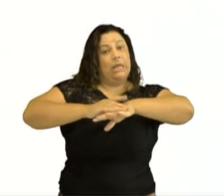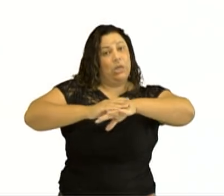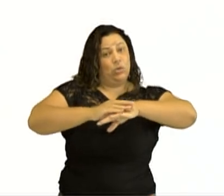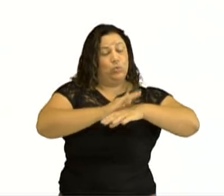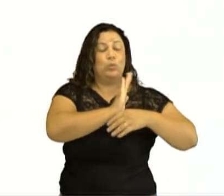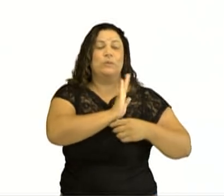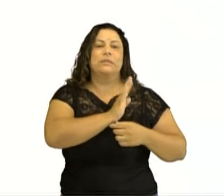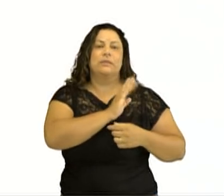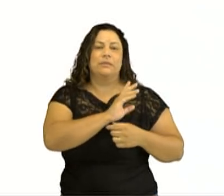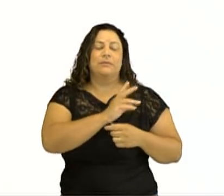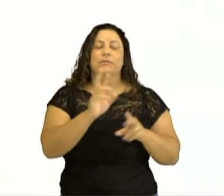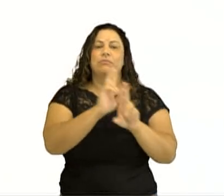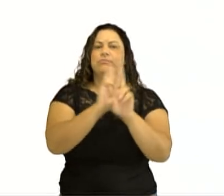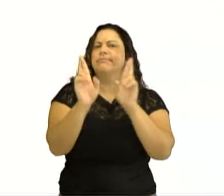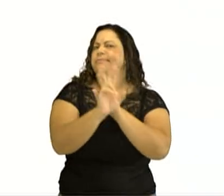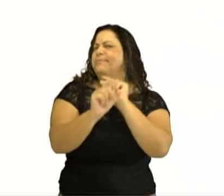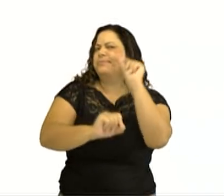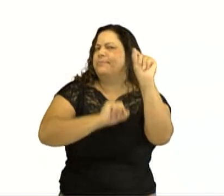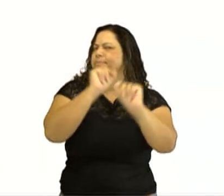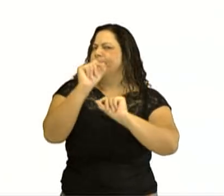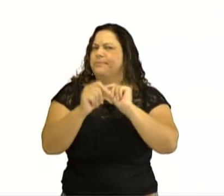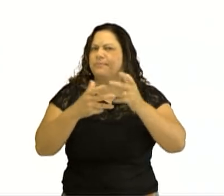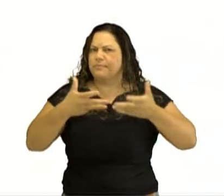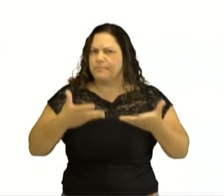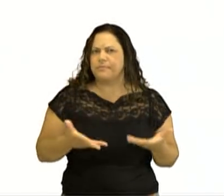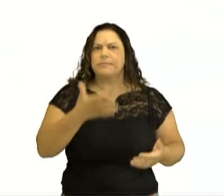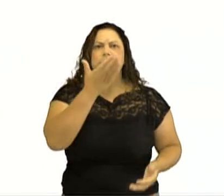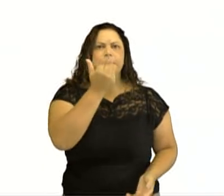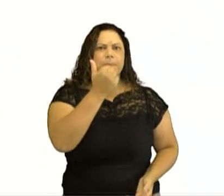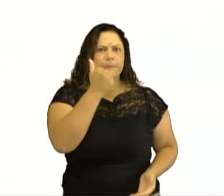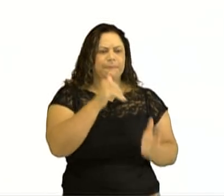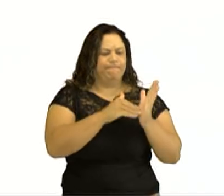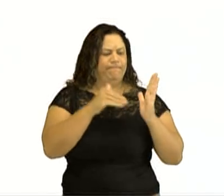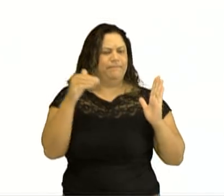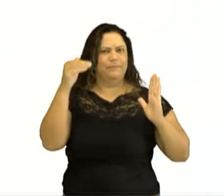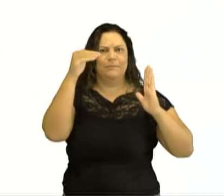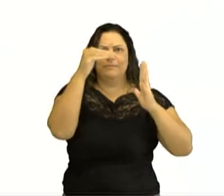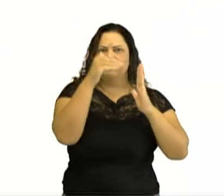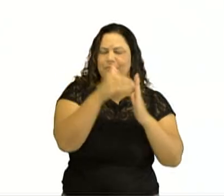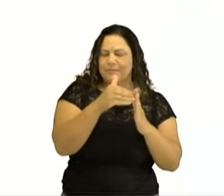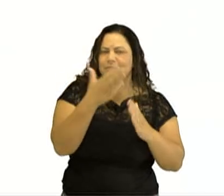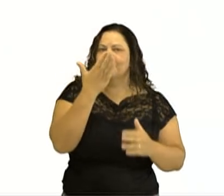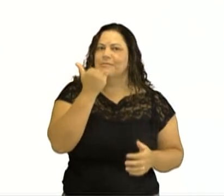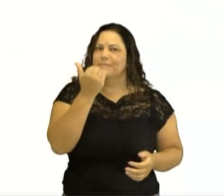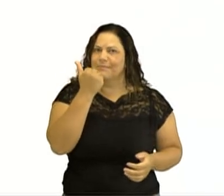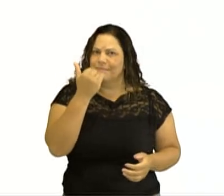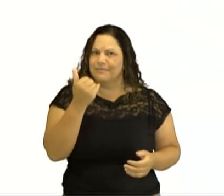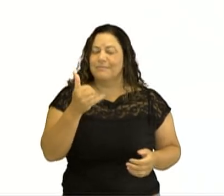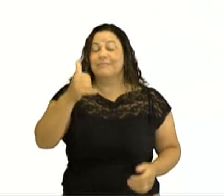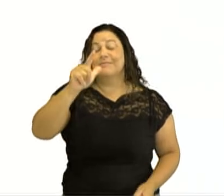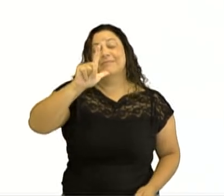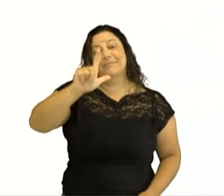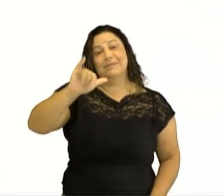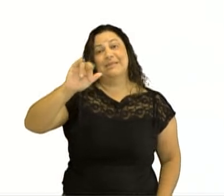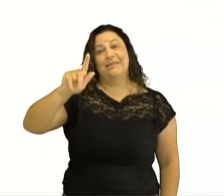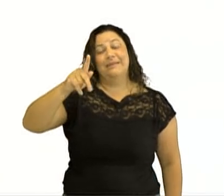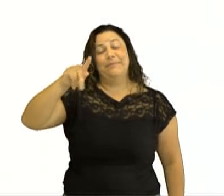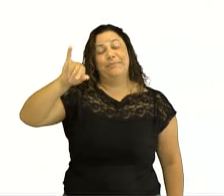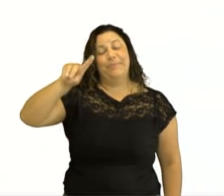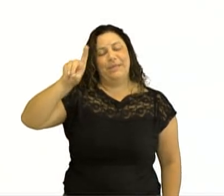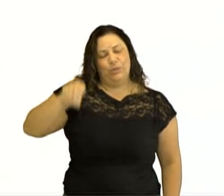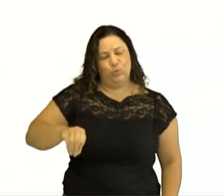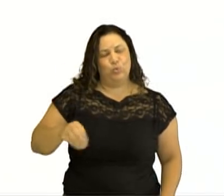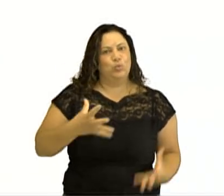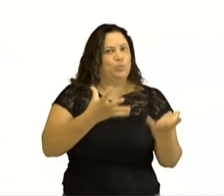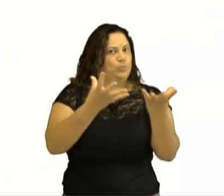cardiovasculares estão relacionadas ao consumo excessivo, exagerado, de alimentos ricos em lipídios. A